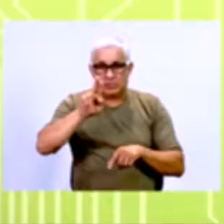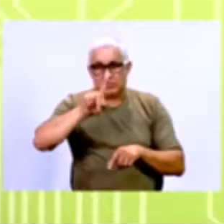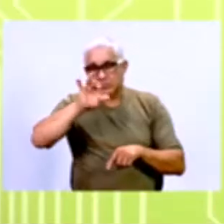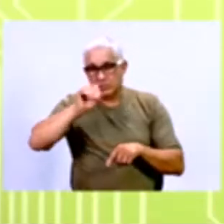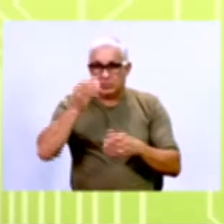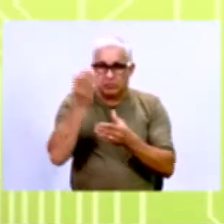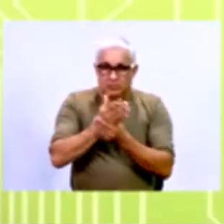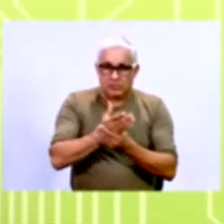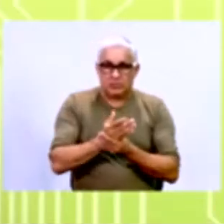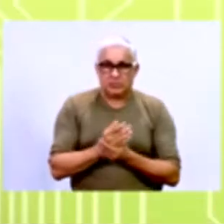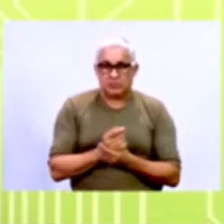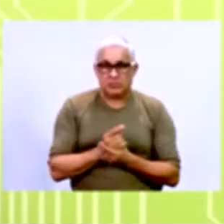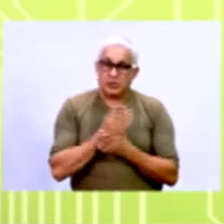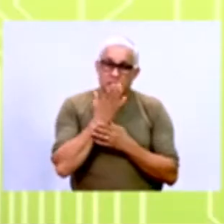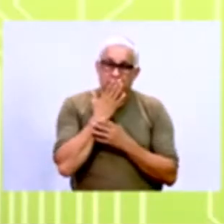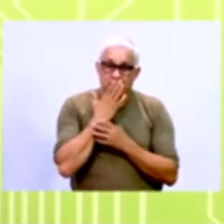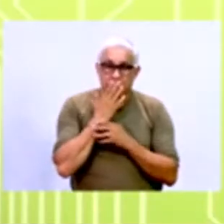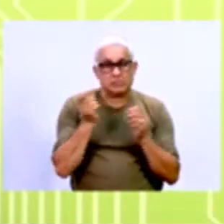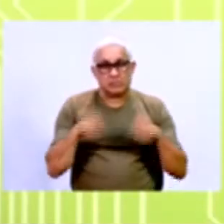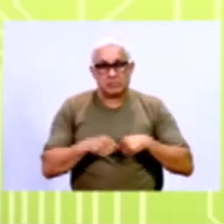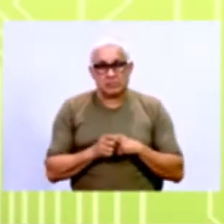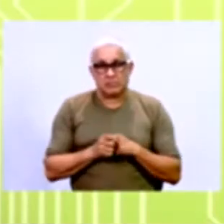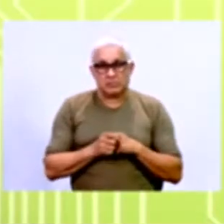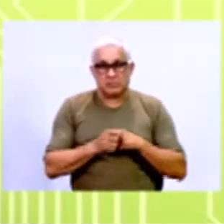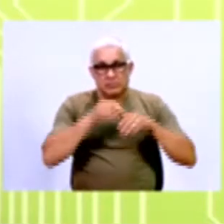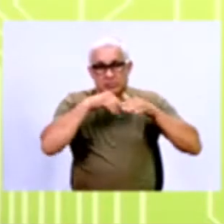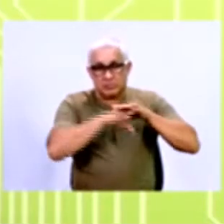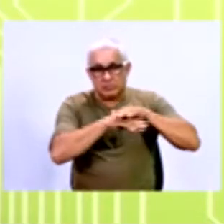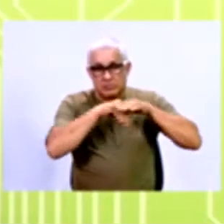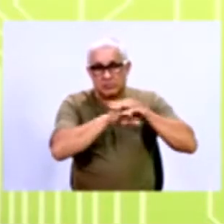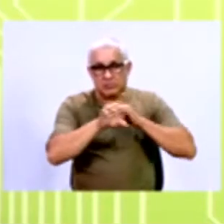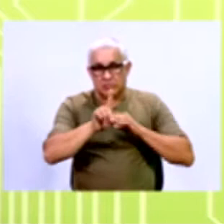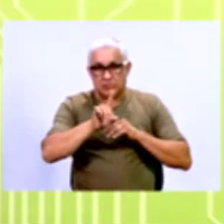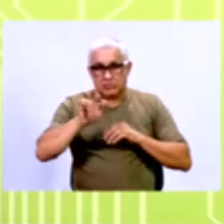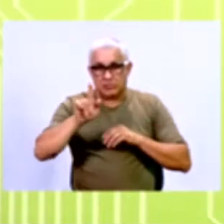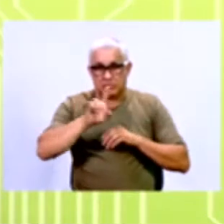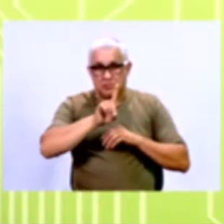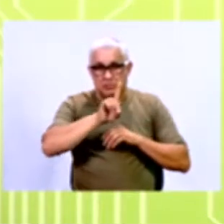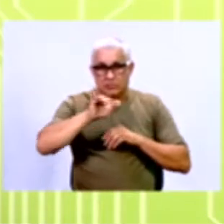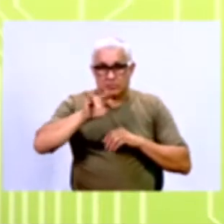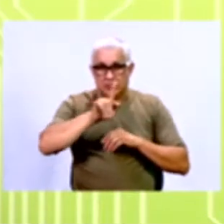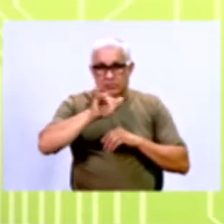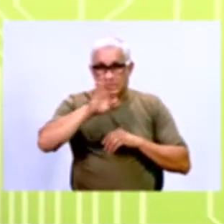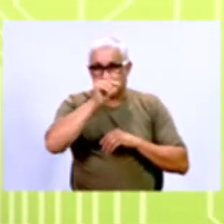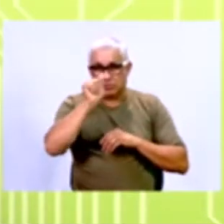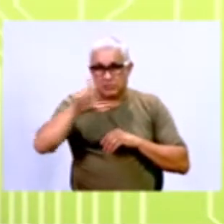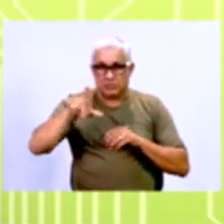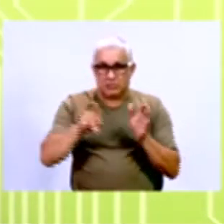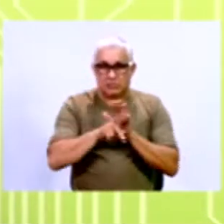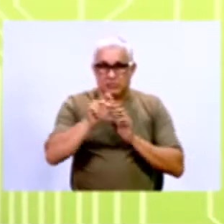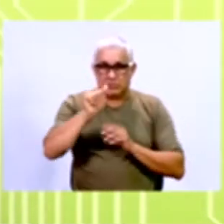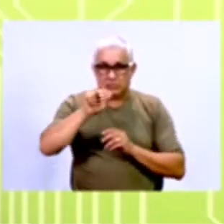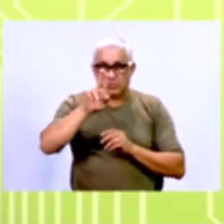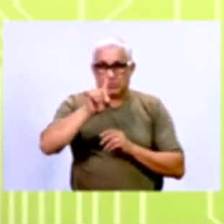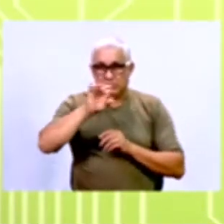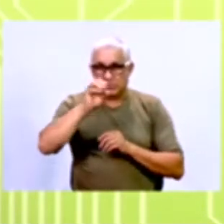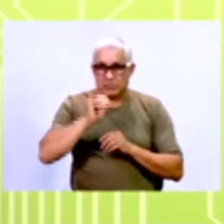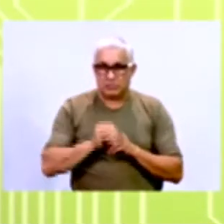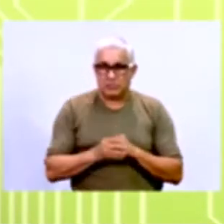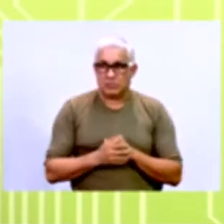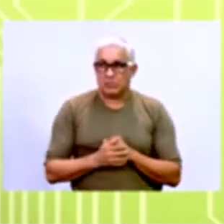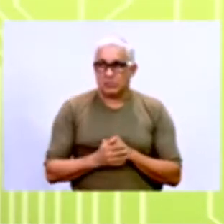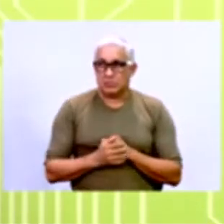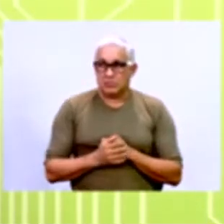arquivo num formato que permite o armazenamento digital do som, do áudio, ok? Somente do áudio,